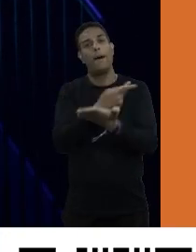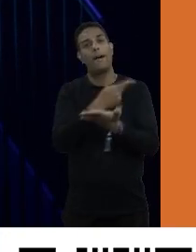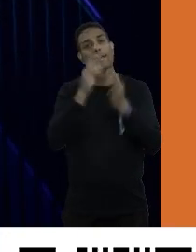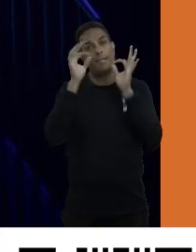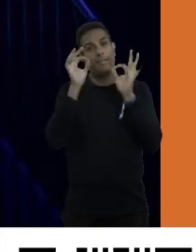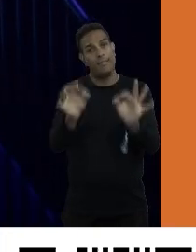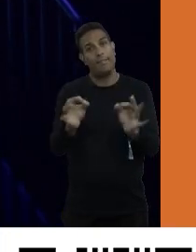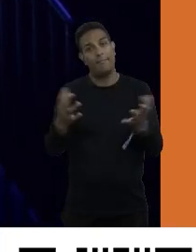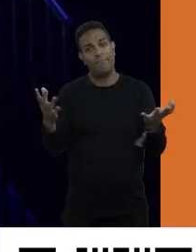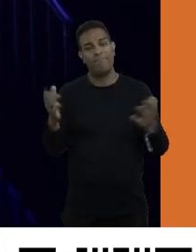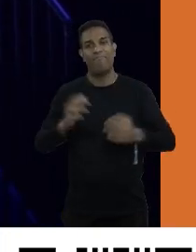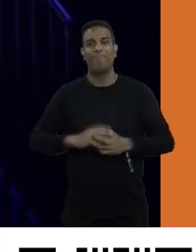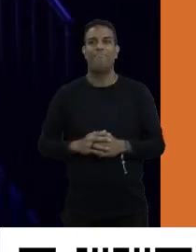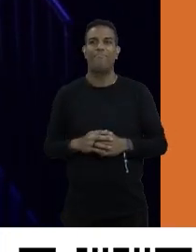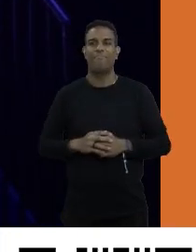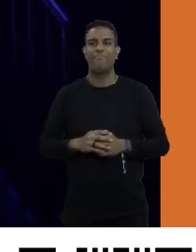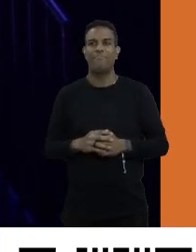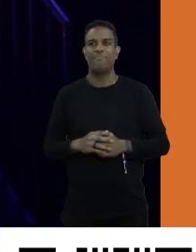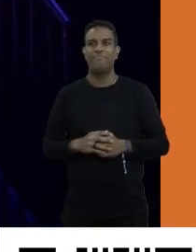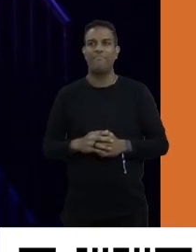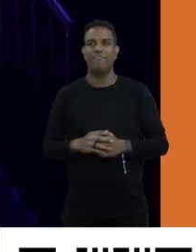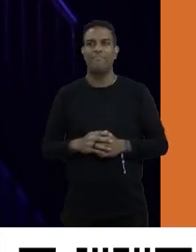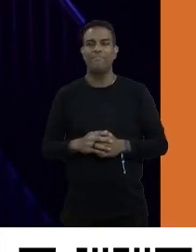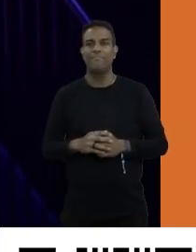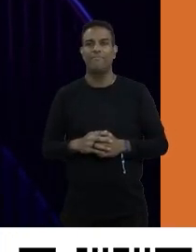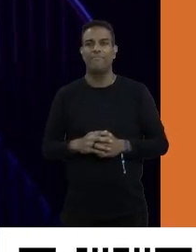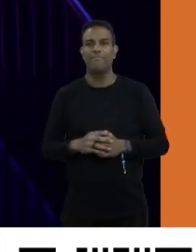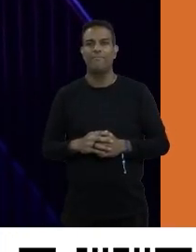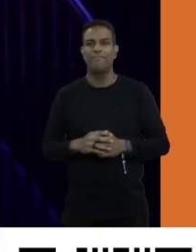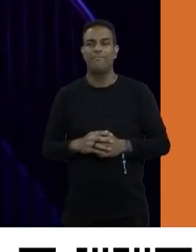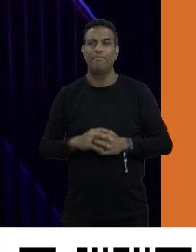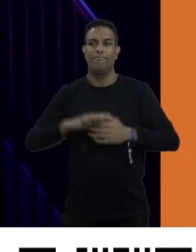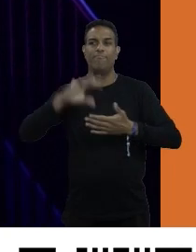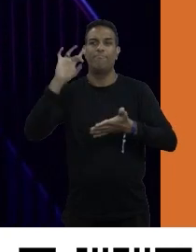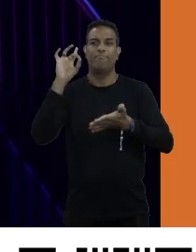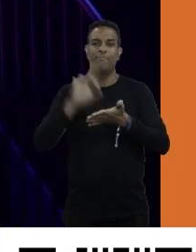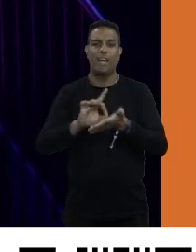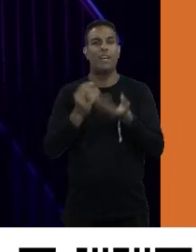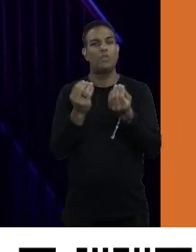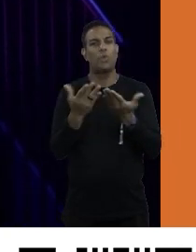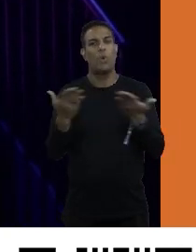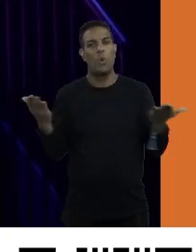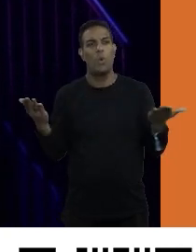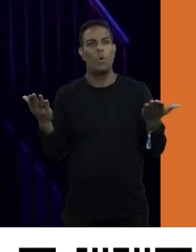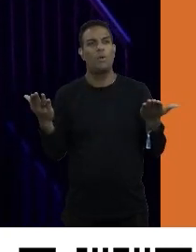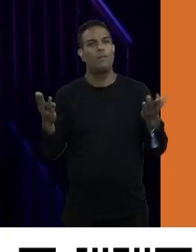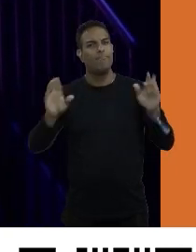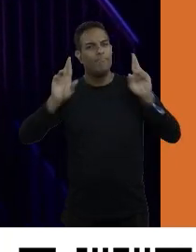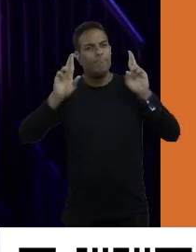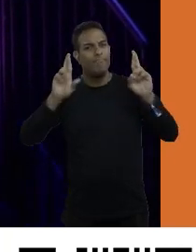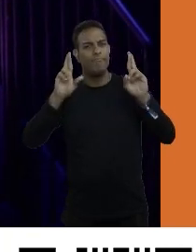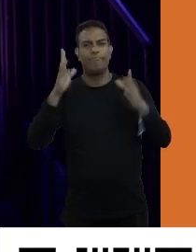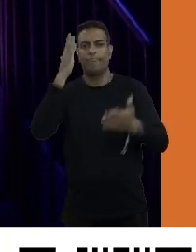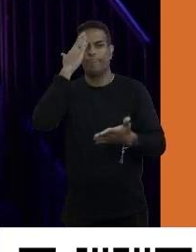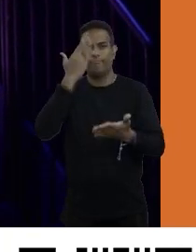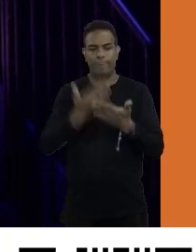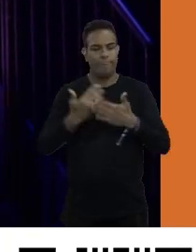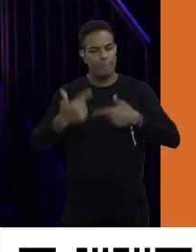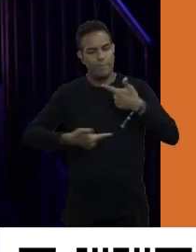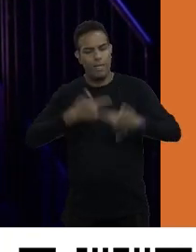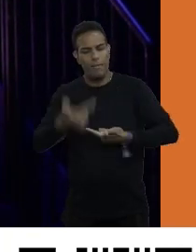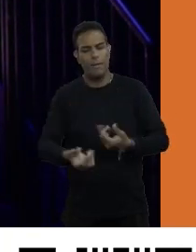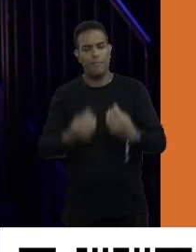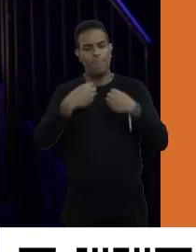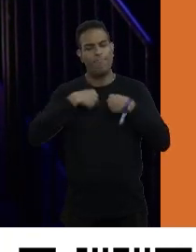Certo no final. No final é esse, mas é verdade, a gente só tem sorte se a gente trabalha para ter sorte,